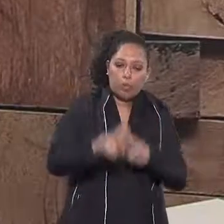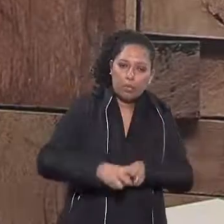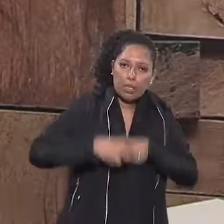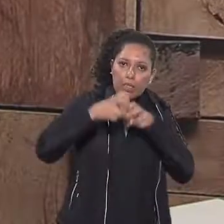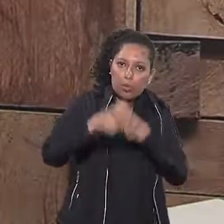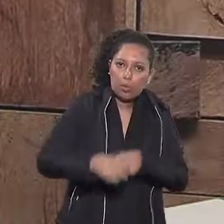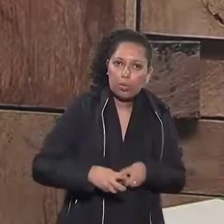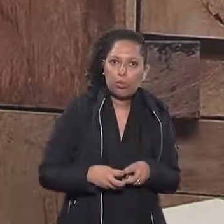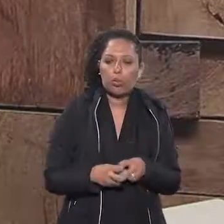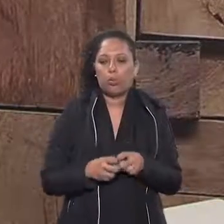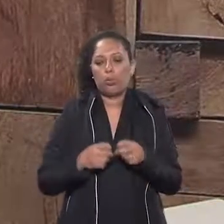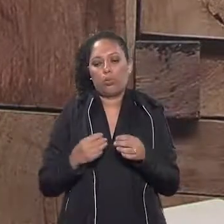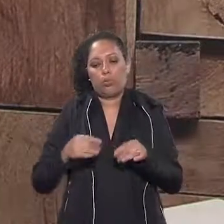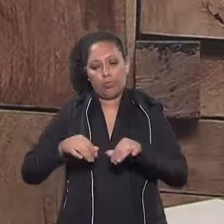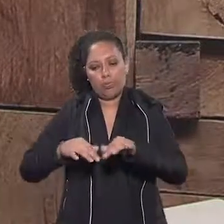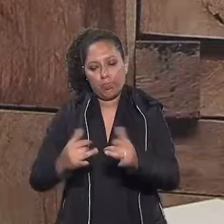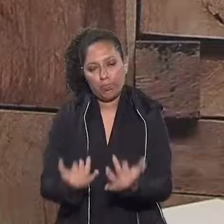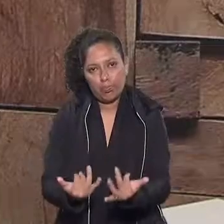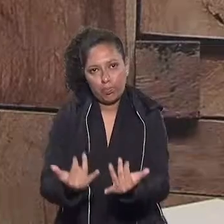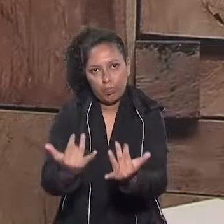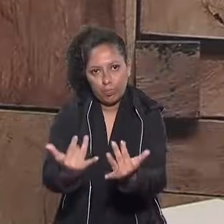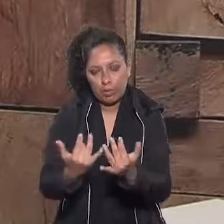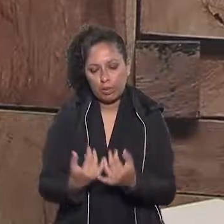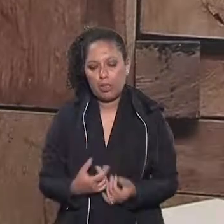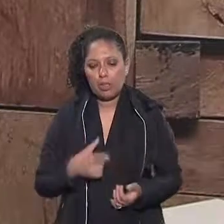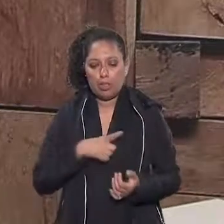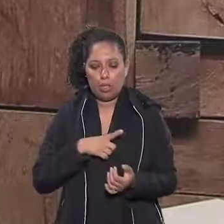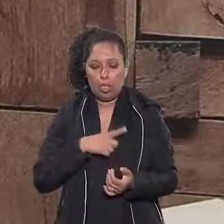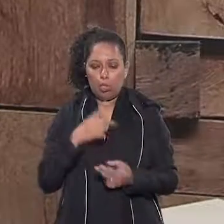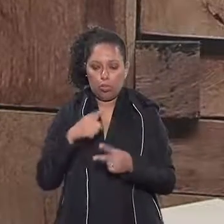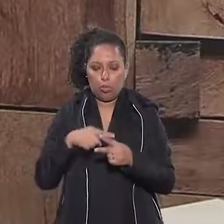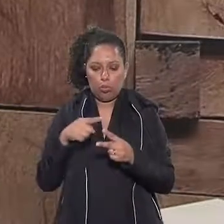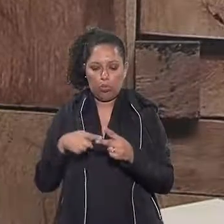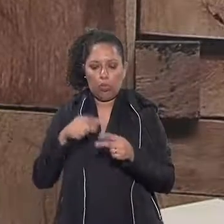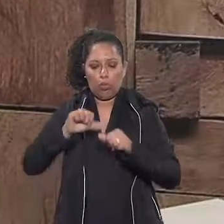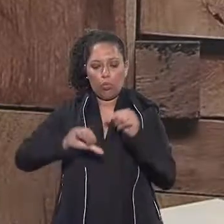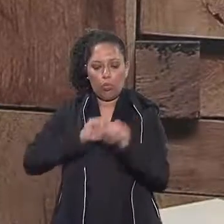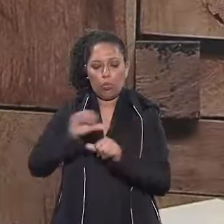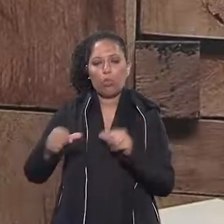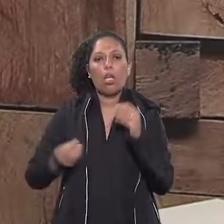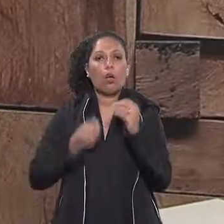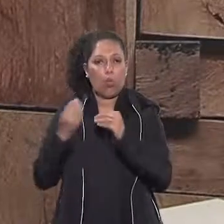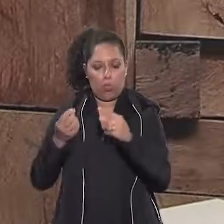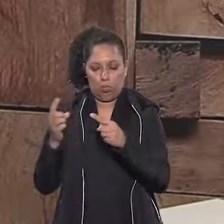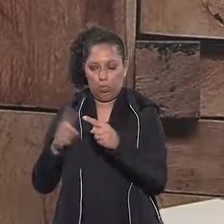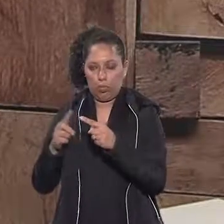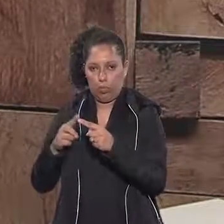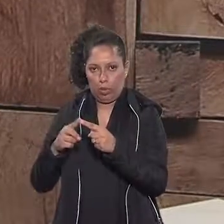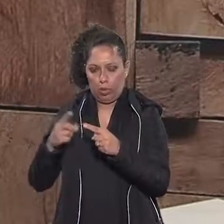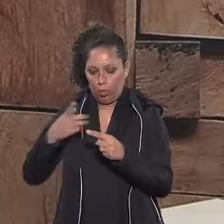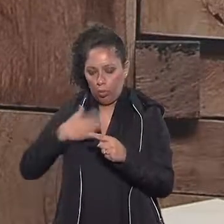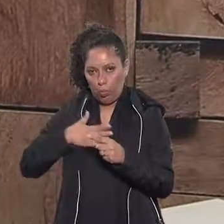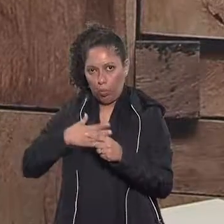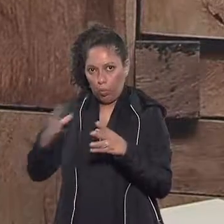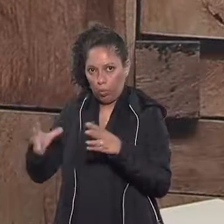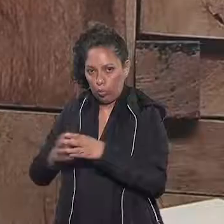agricultura e de consumo. Então, existem duas formas de mudar isso. Assim, a Junta Local é uma iniciativa